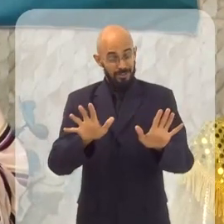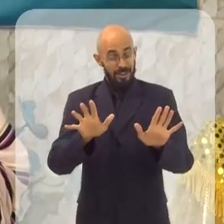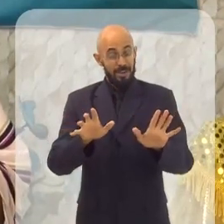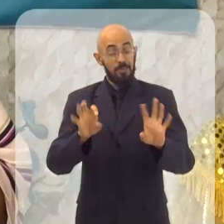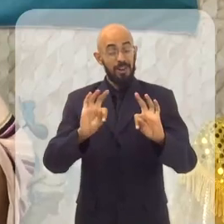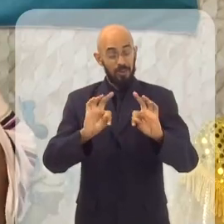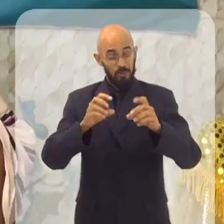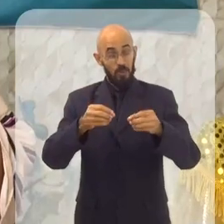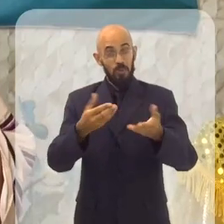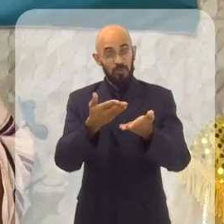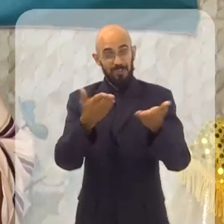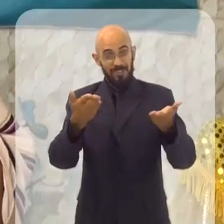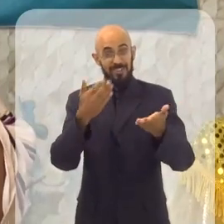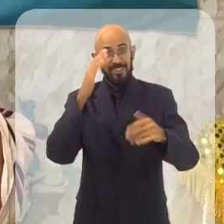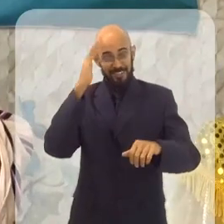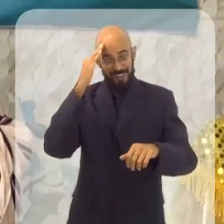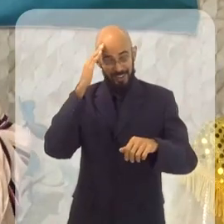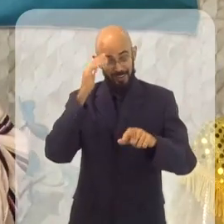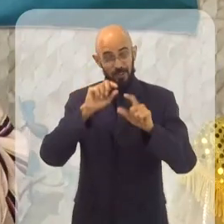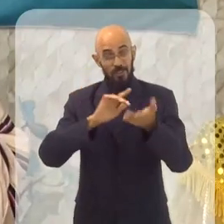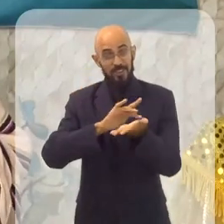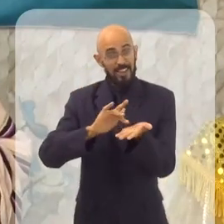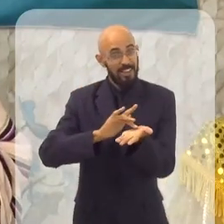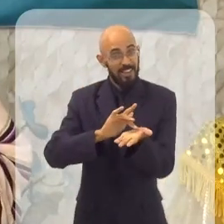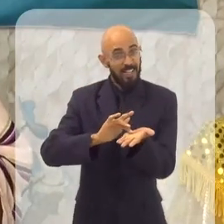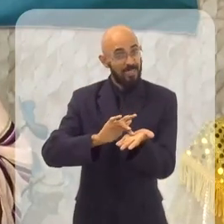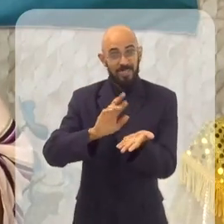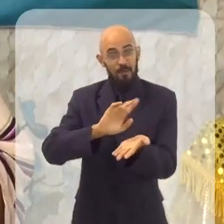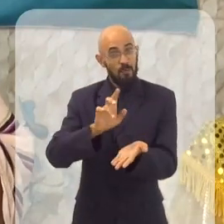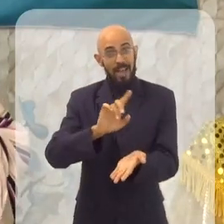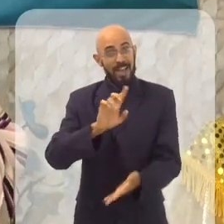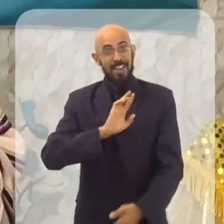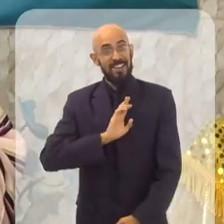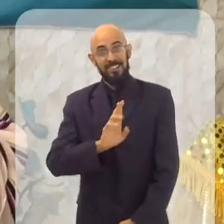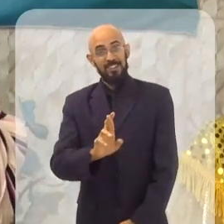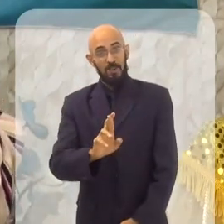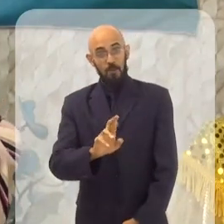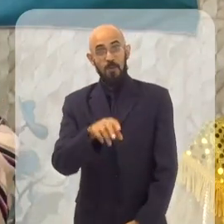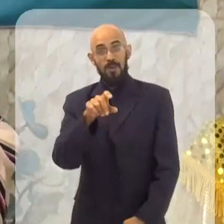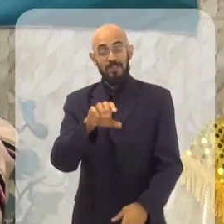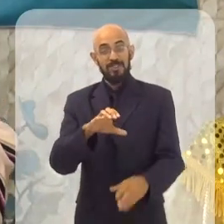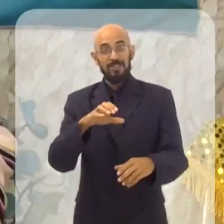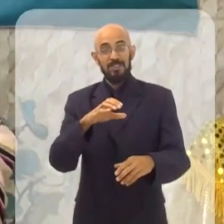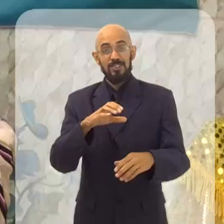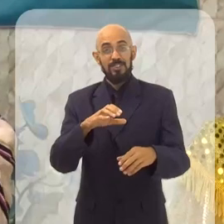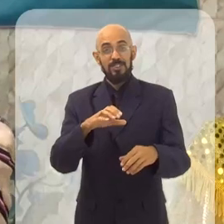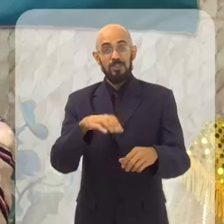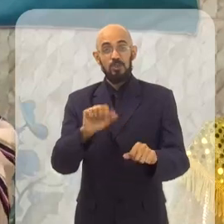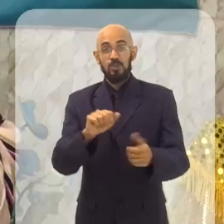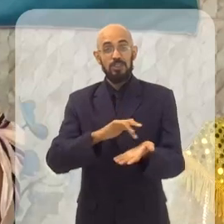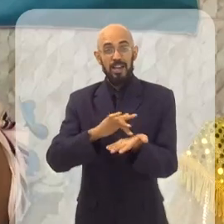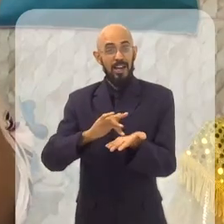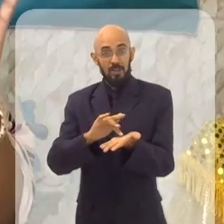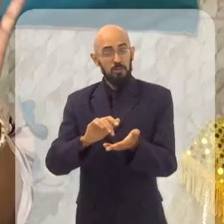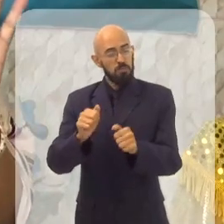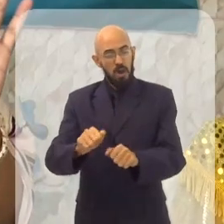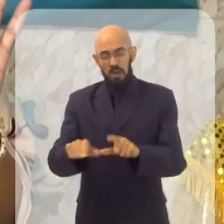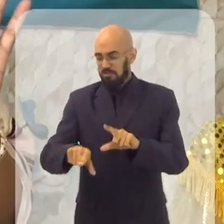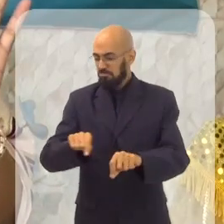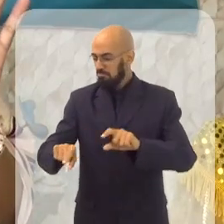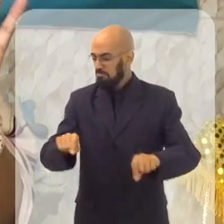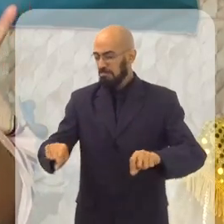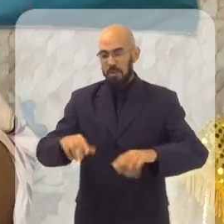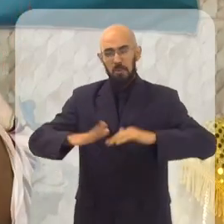entenderem que cigano não é uma religião. Os ciganos podem optar por qualquer